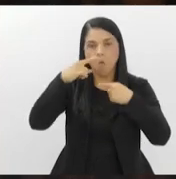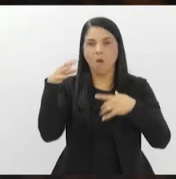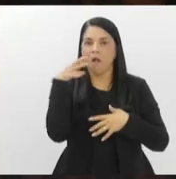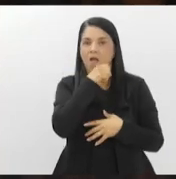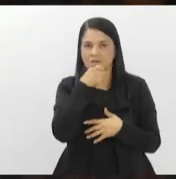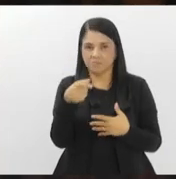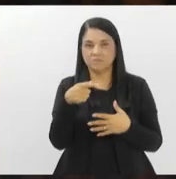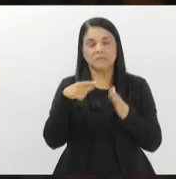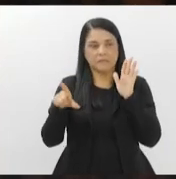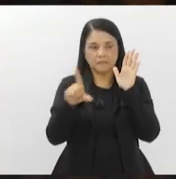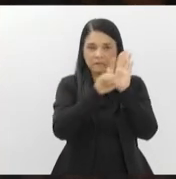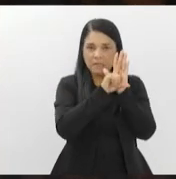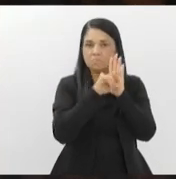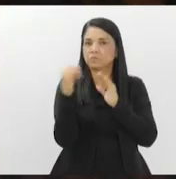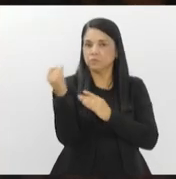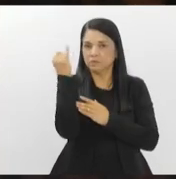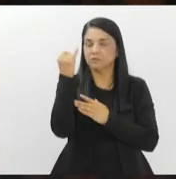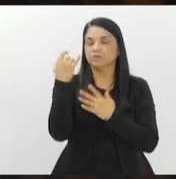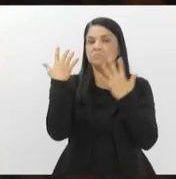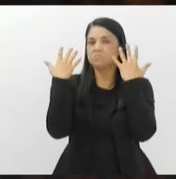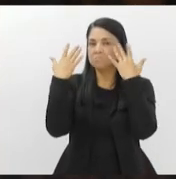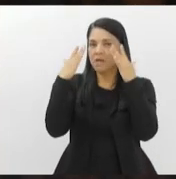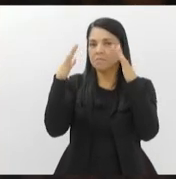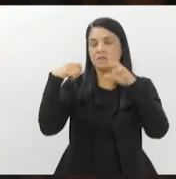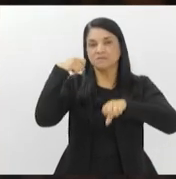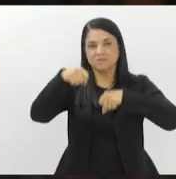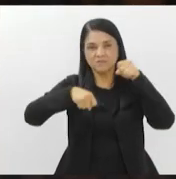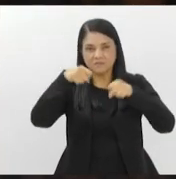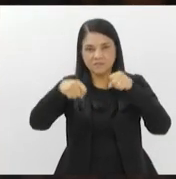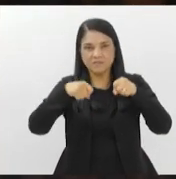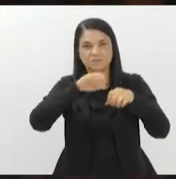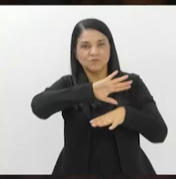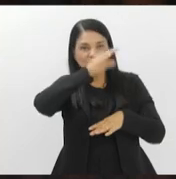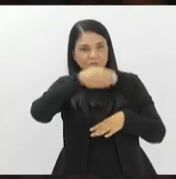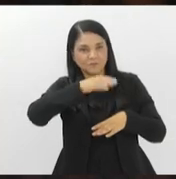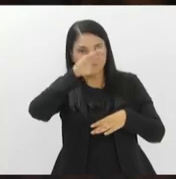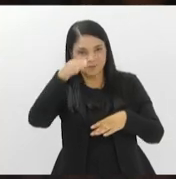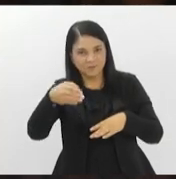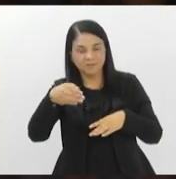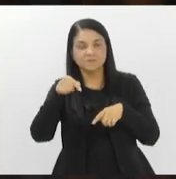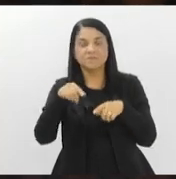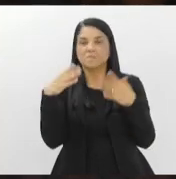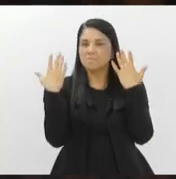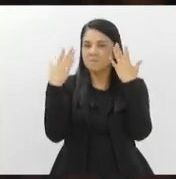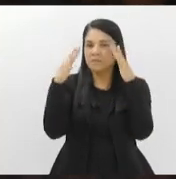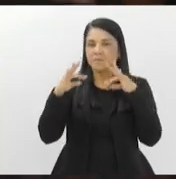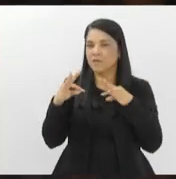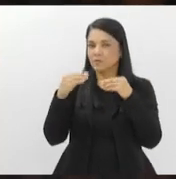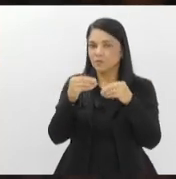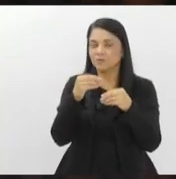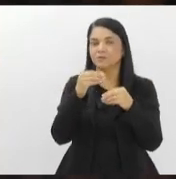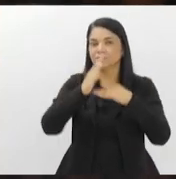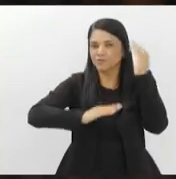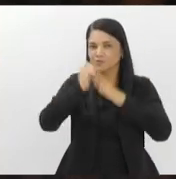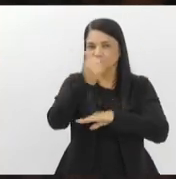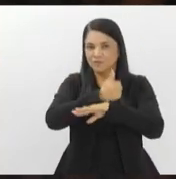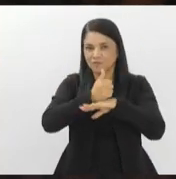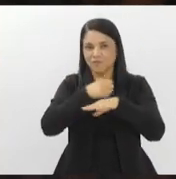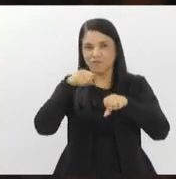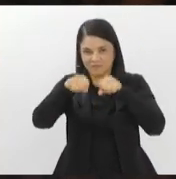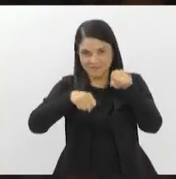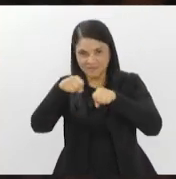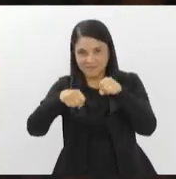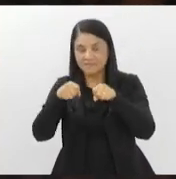lei. E parabéns ao ciclismo aí, o ciclismo de montanha, e parabéns a todos os ciclistas e a Vossa Excelência